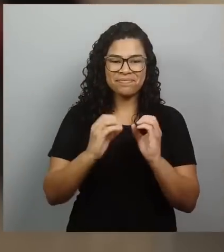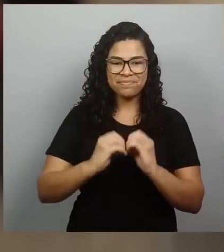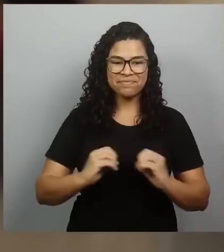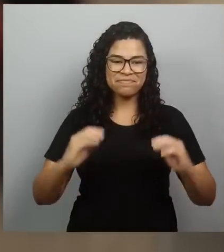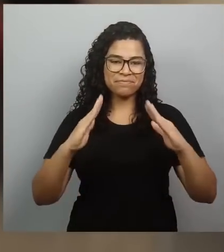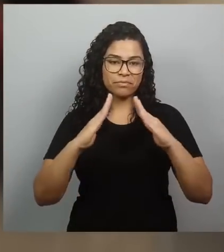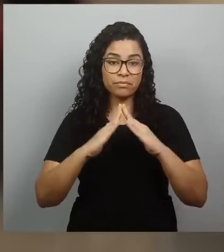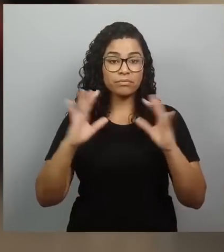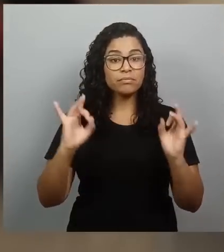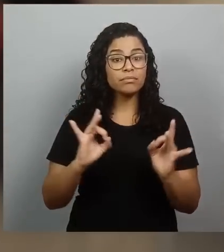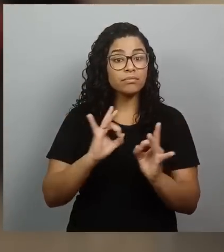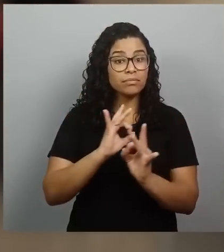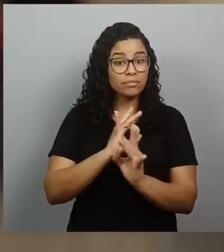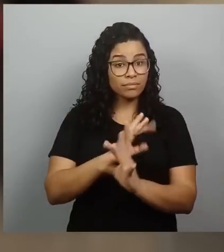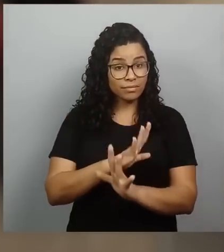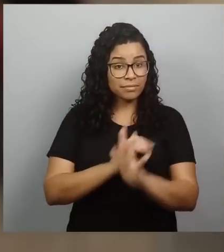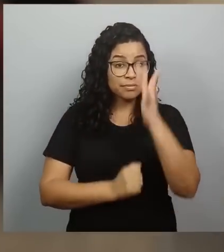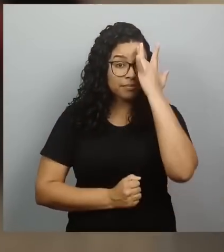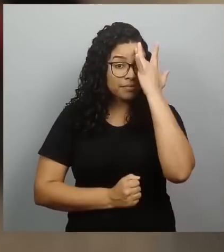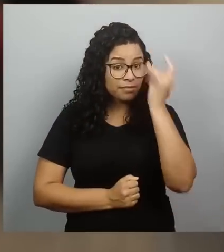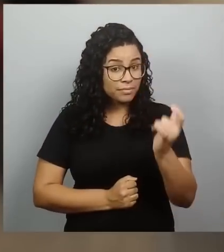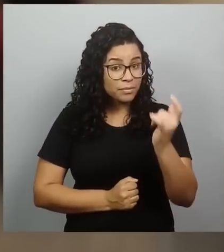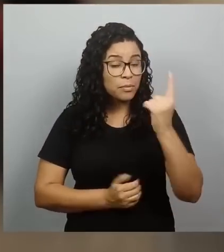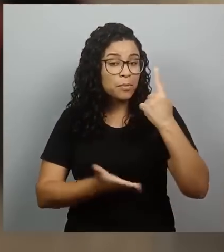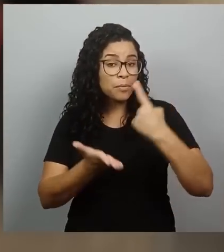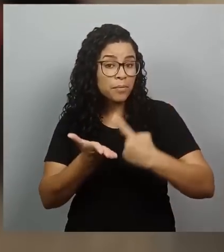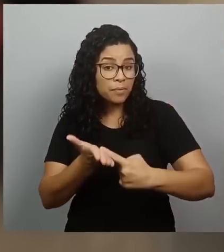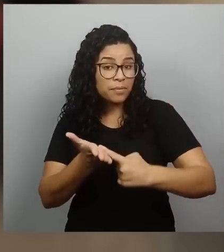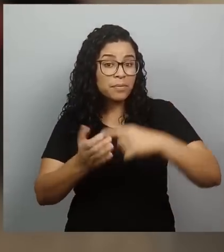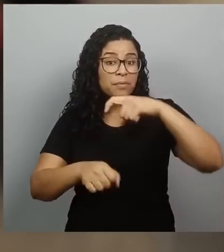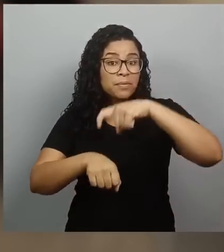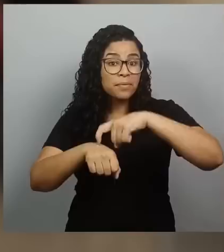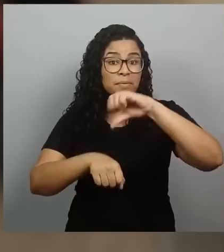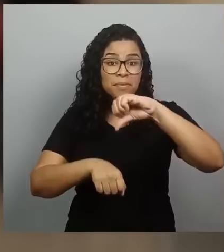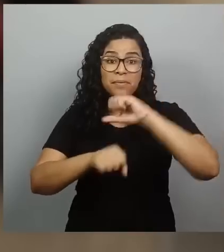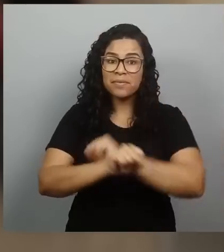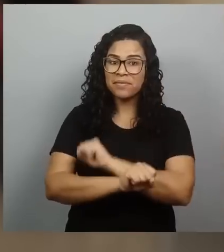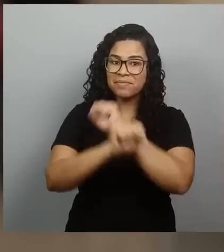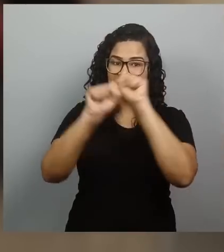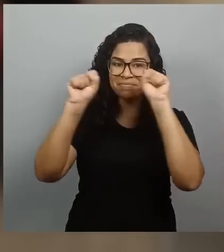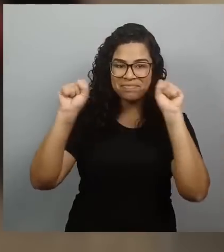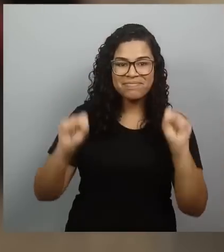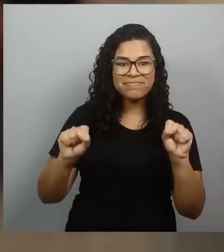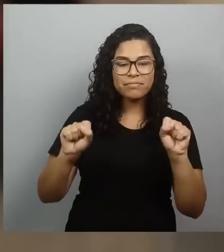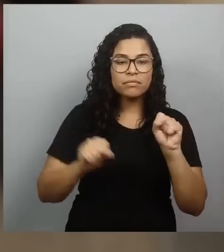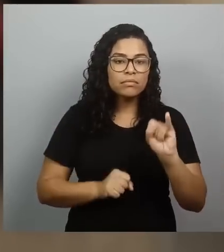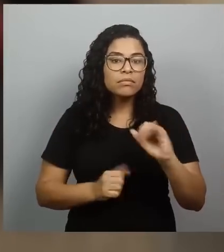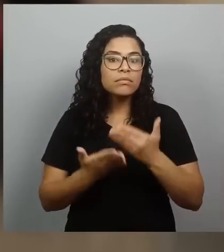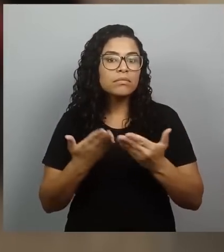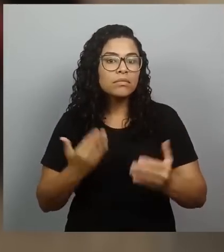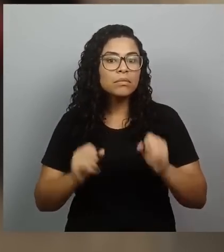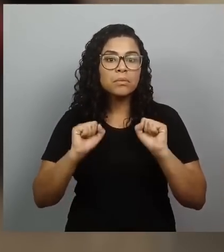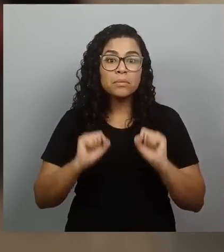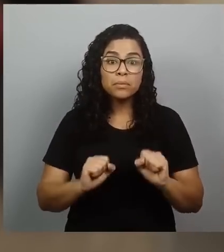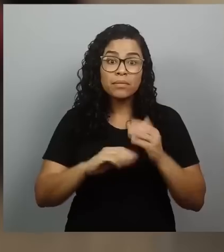aí, turminha, o programa de hoje chegou ao fim, mas amanhã a gente tem um horário marcado às 9 da manhã. E se você